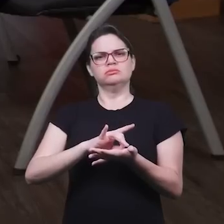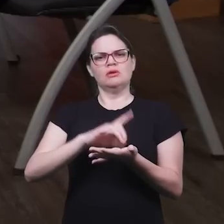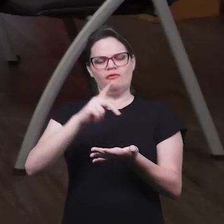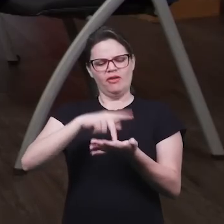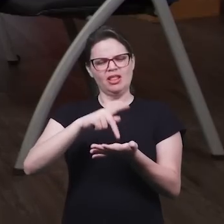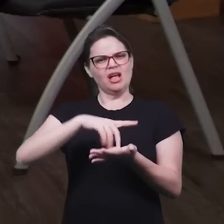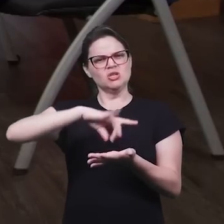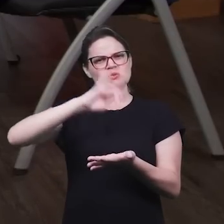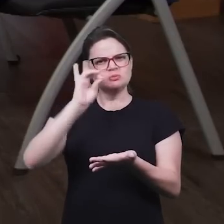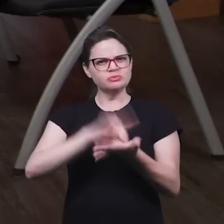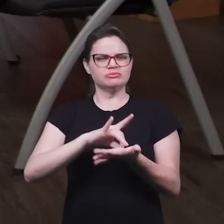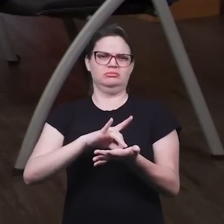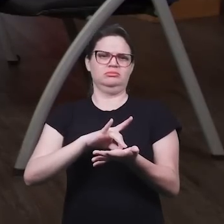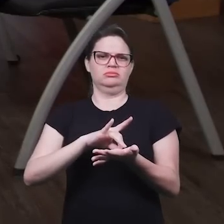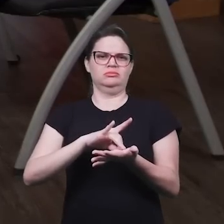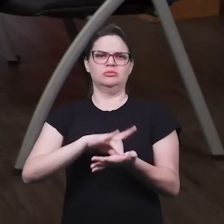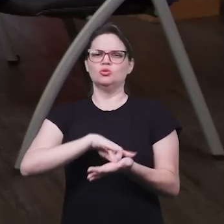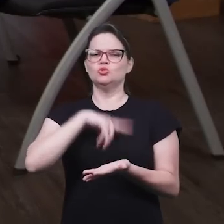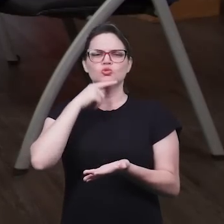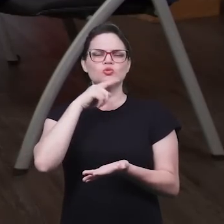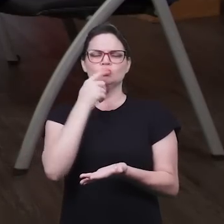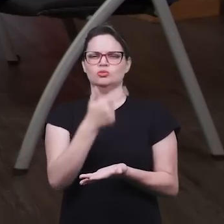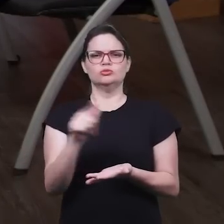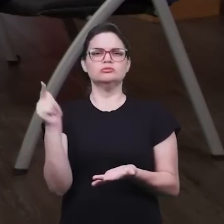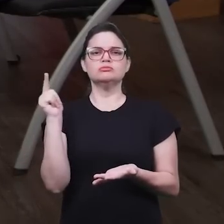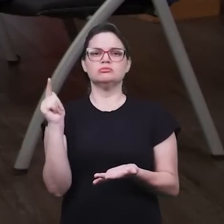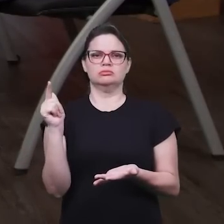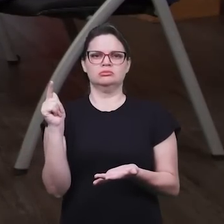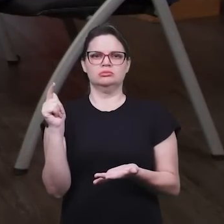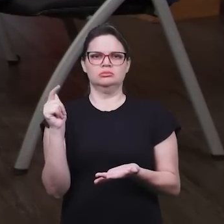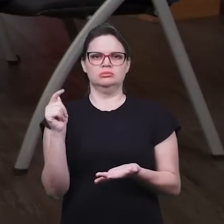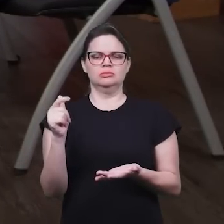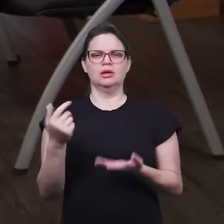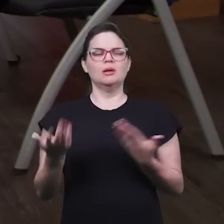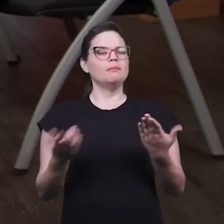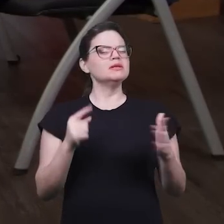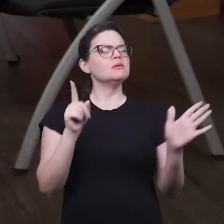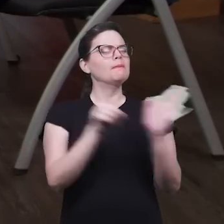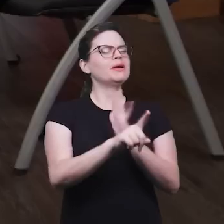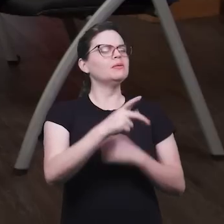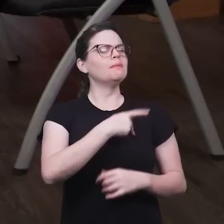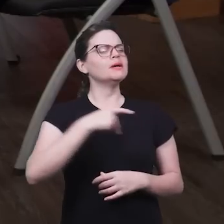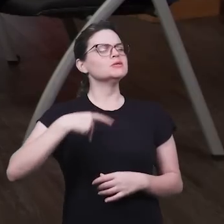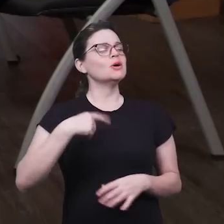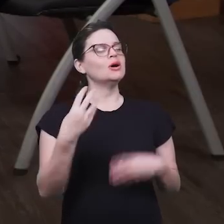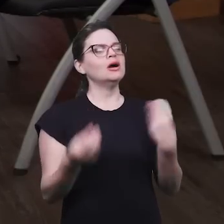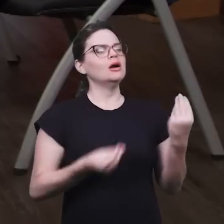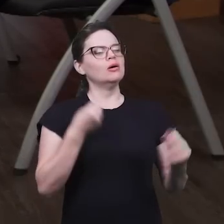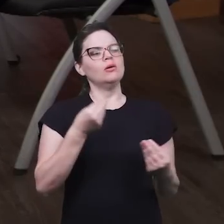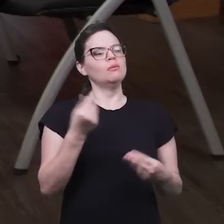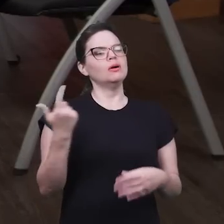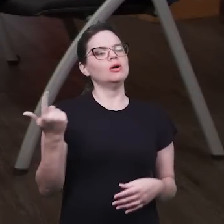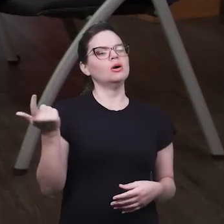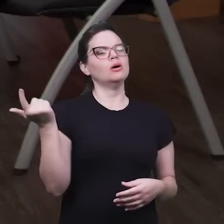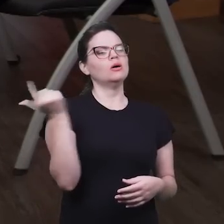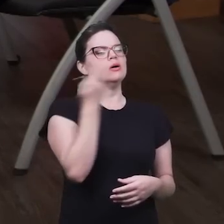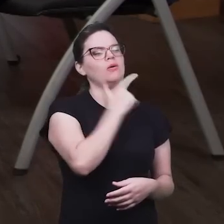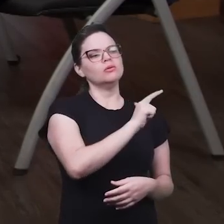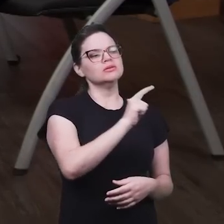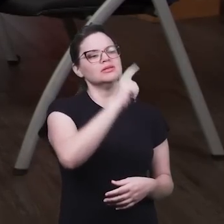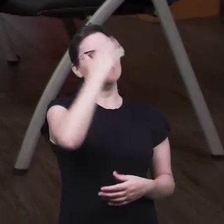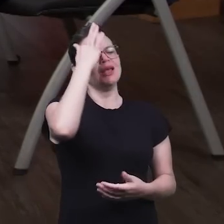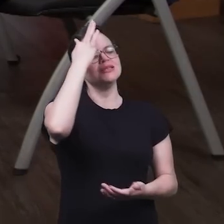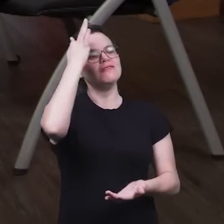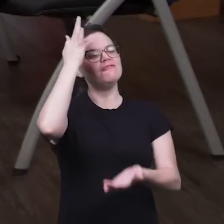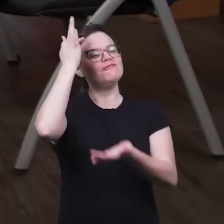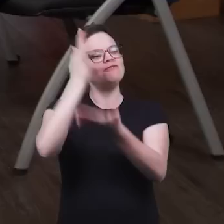que é absoluta, que é incontestável. Como fazer, Júlio, para alcançar e